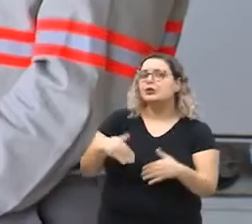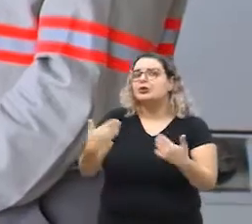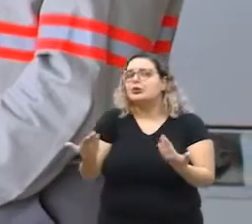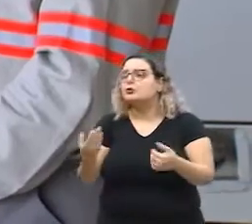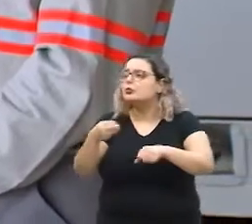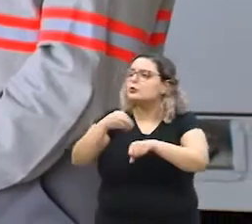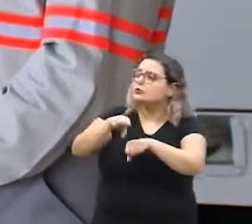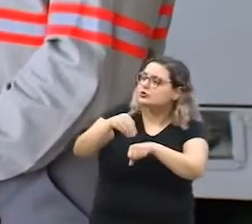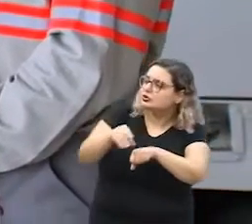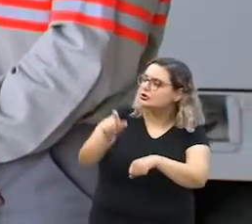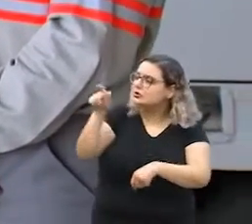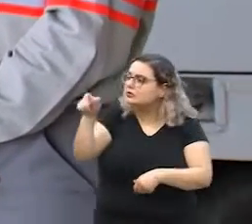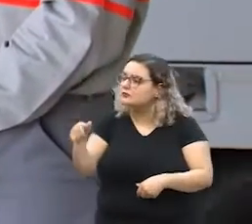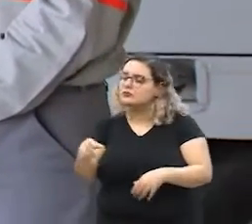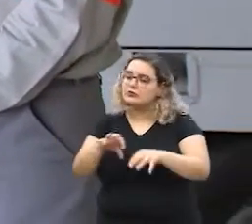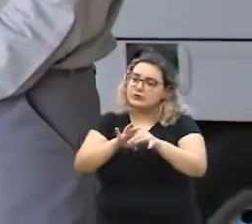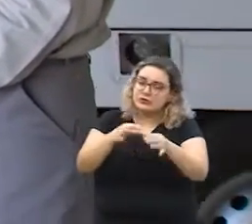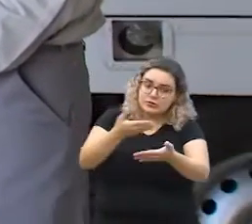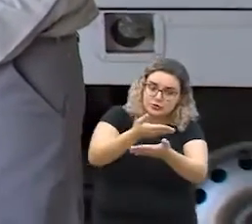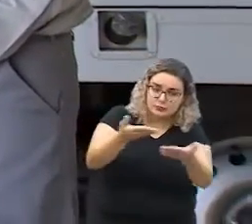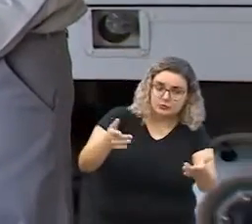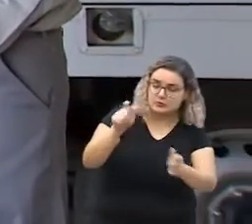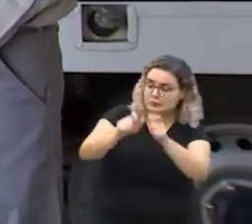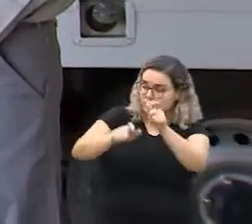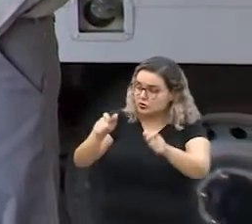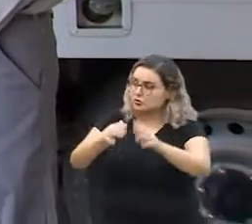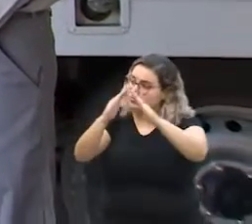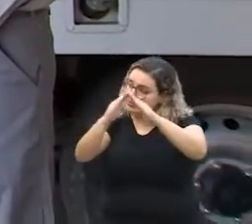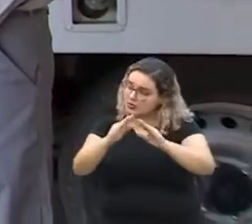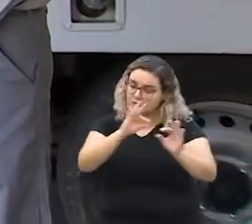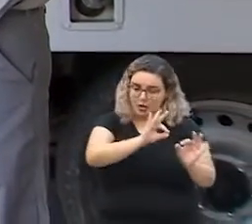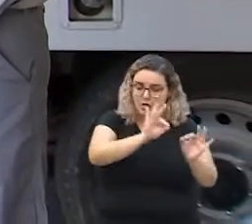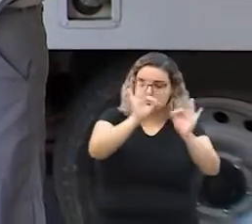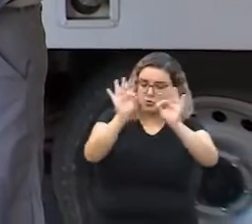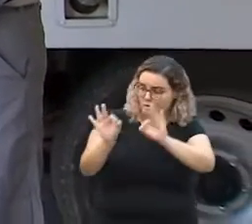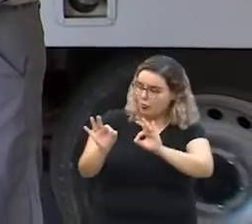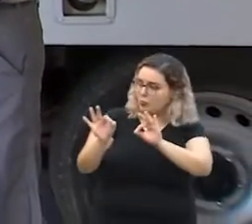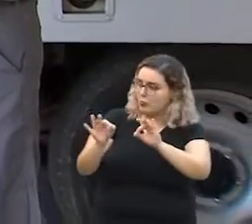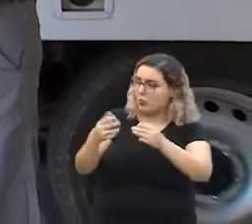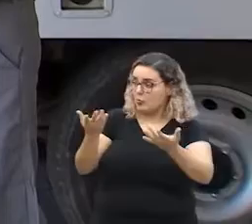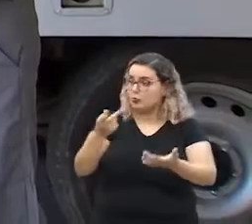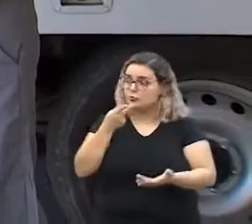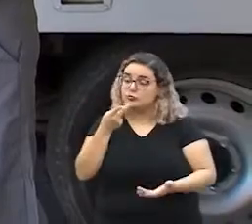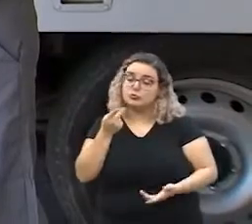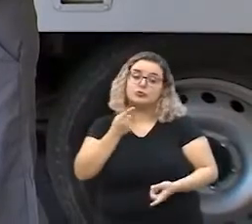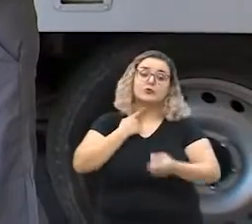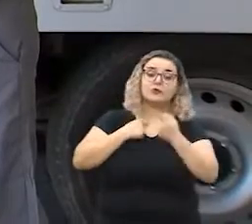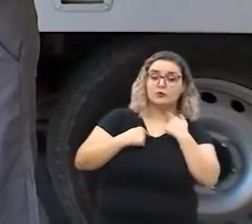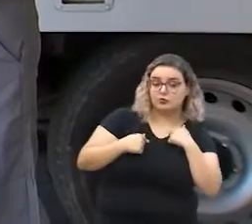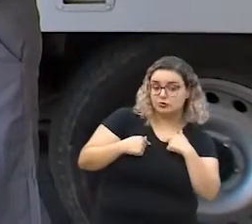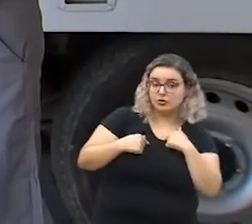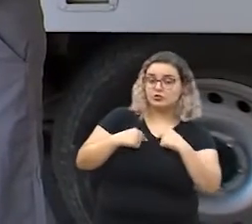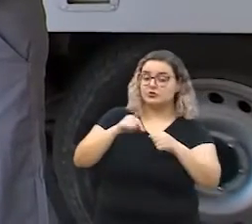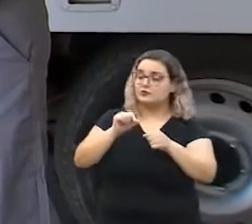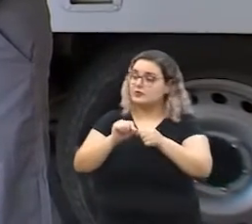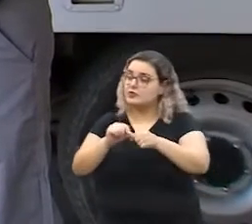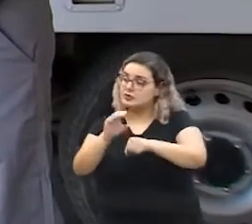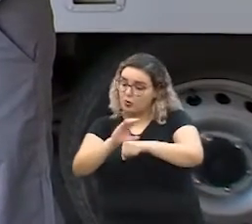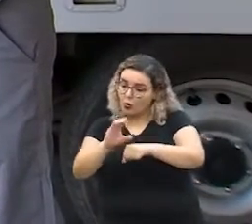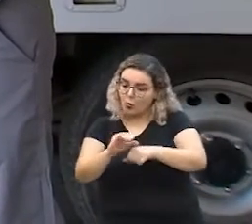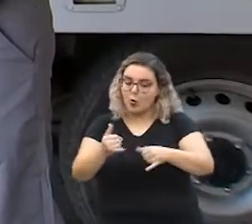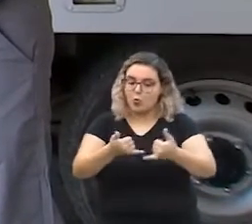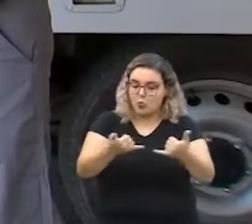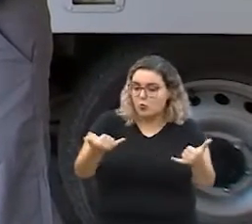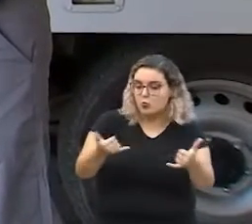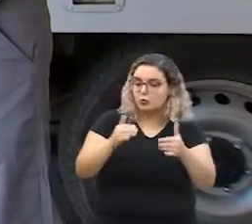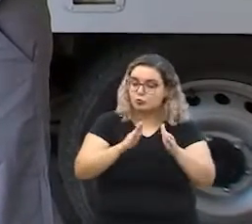dicas que você deixa para o pessoal que está em casa assistindo? Como eu disse, que se interessou de repente por seguir